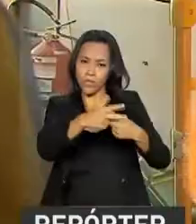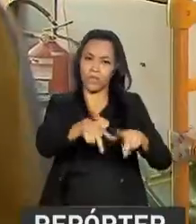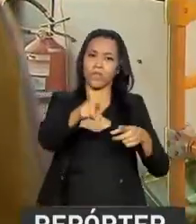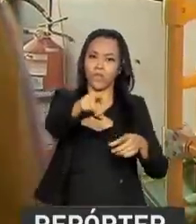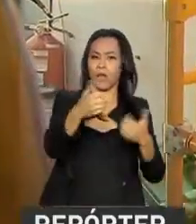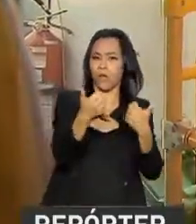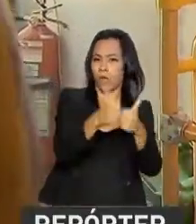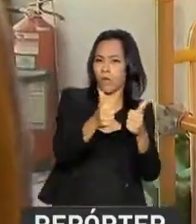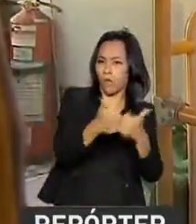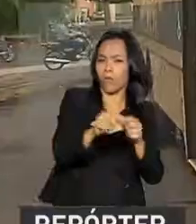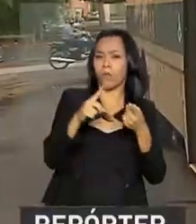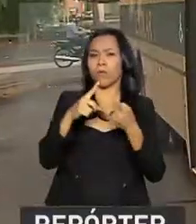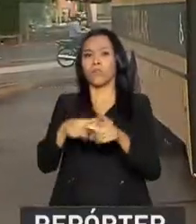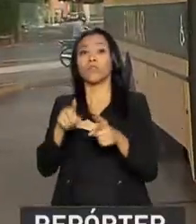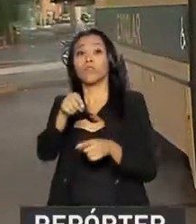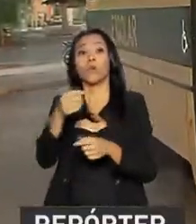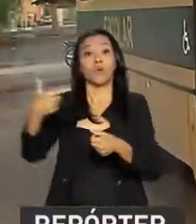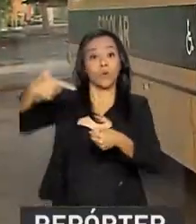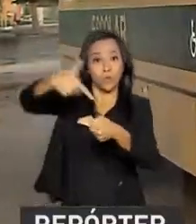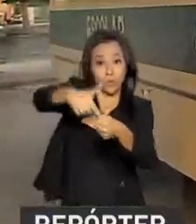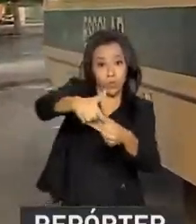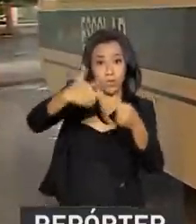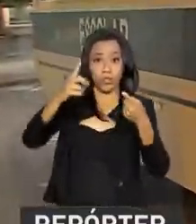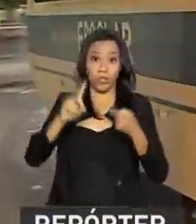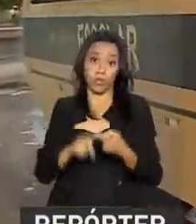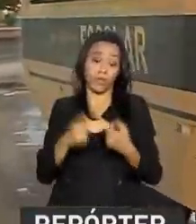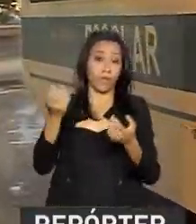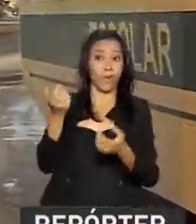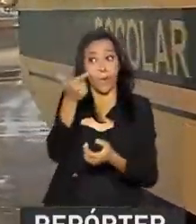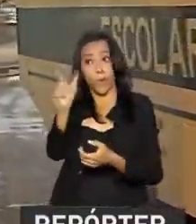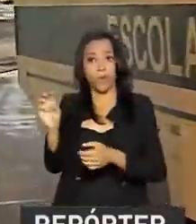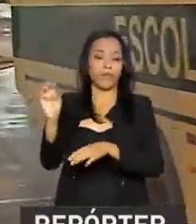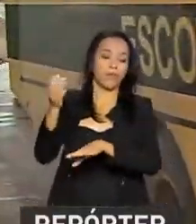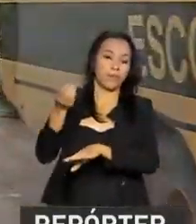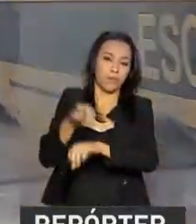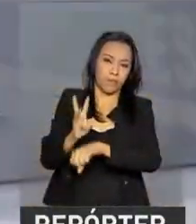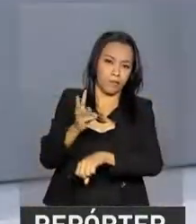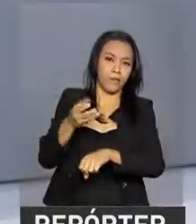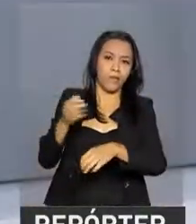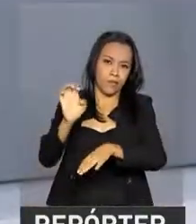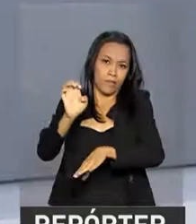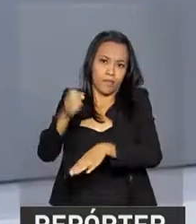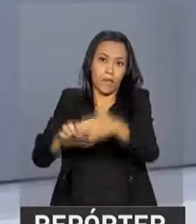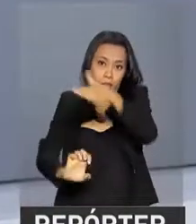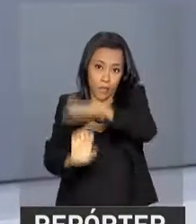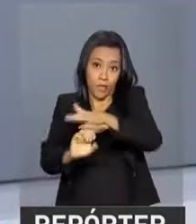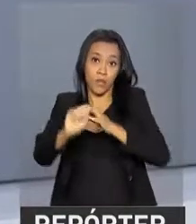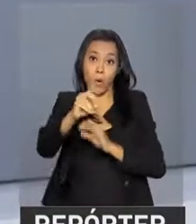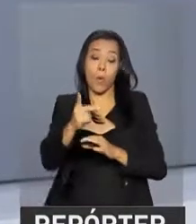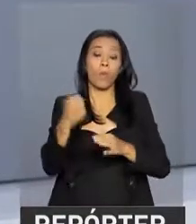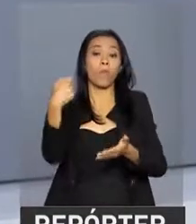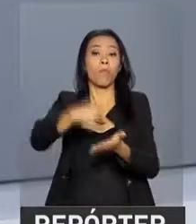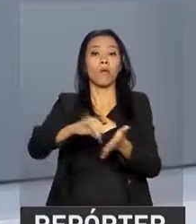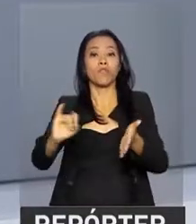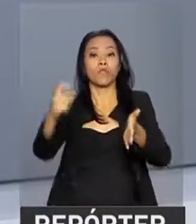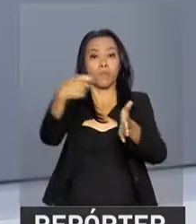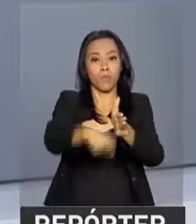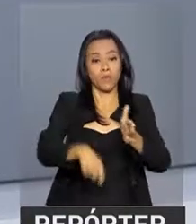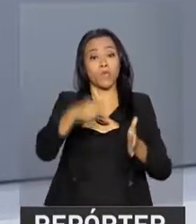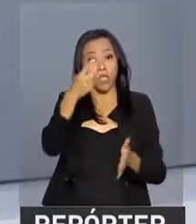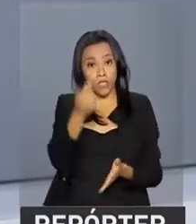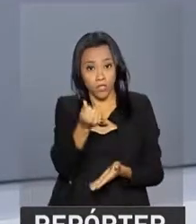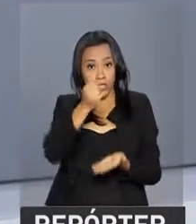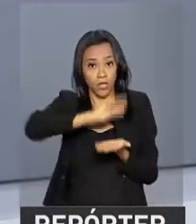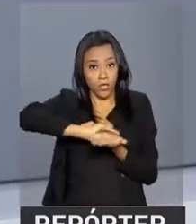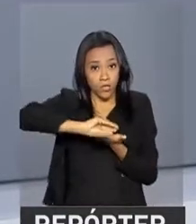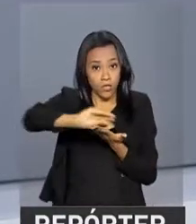combustível, terceirização do serviço de transporte escolar ou pagamento de impostos. O dinheiro é transferido diretamente aos estados,